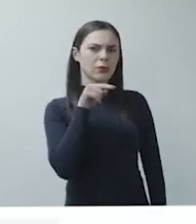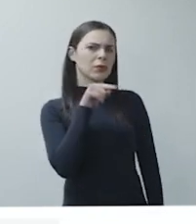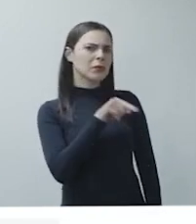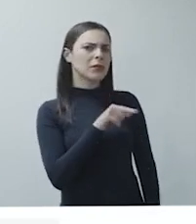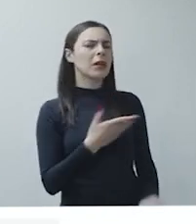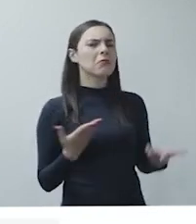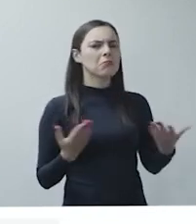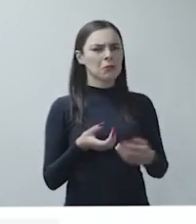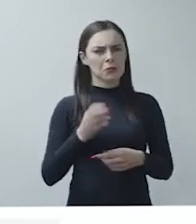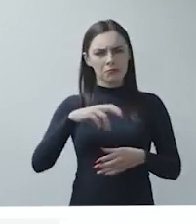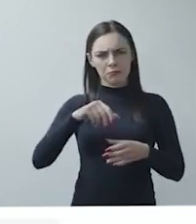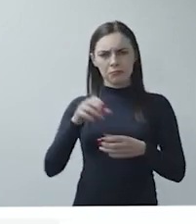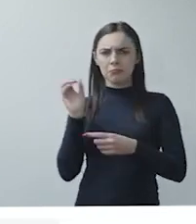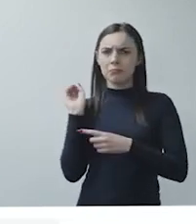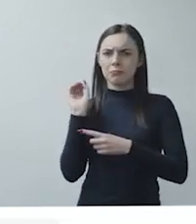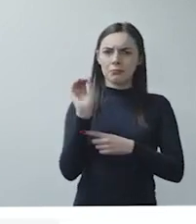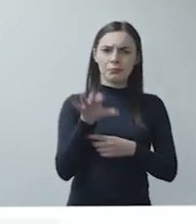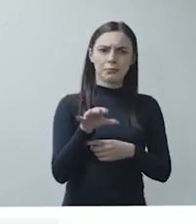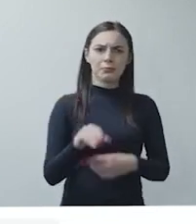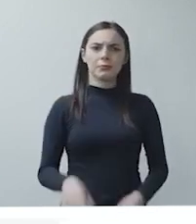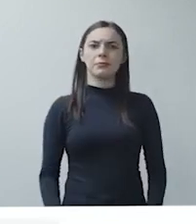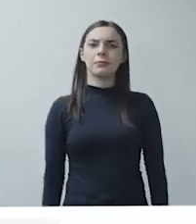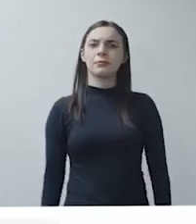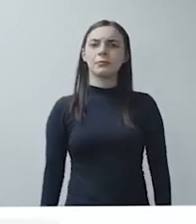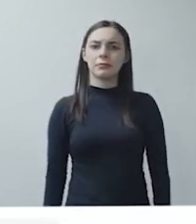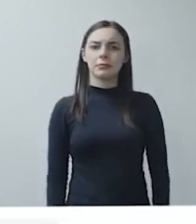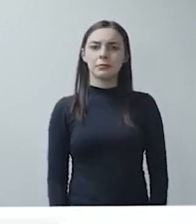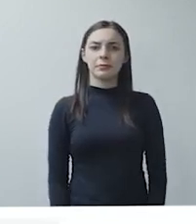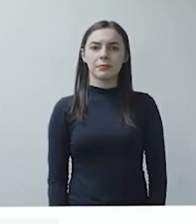ó, joga a tampinha.